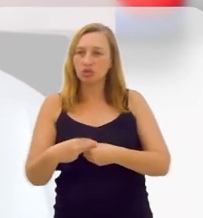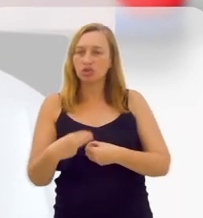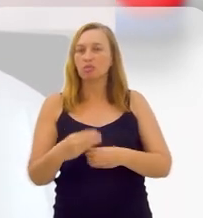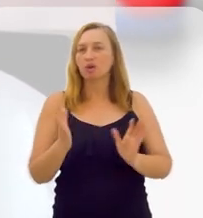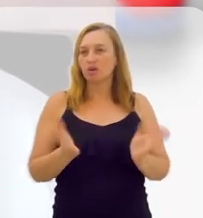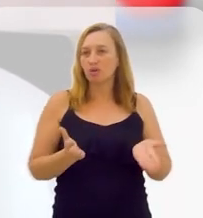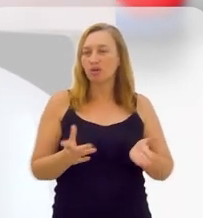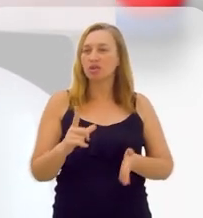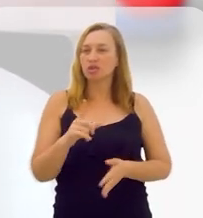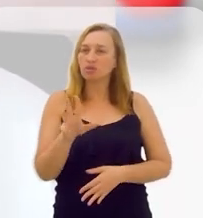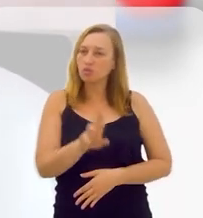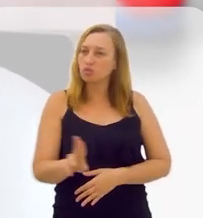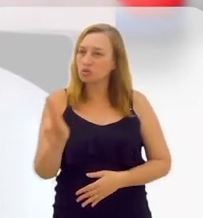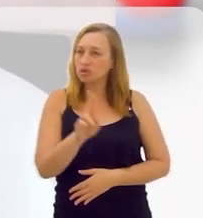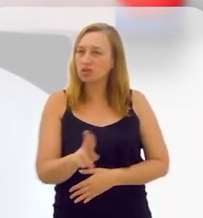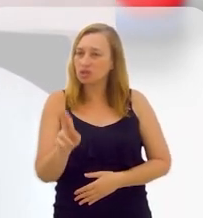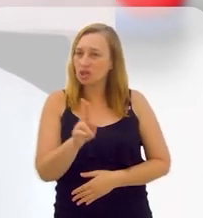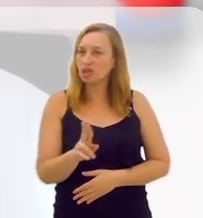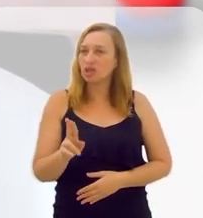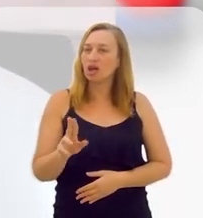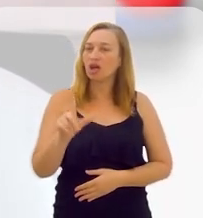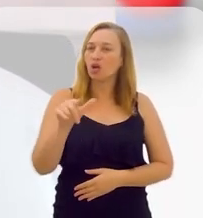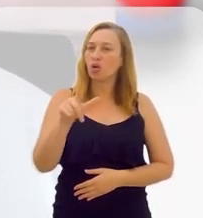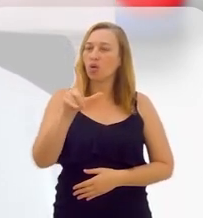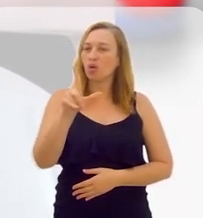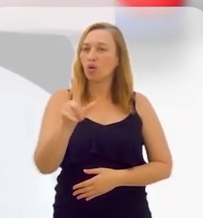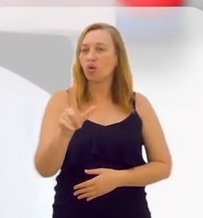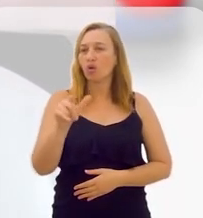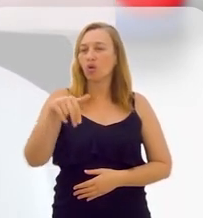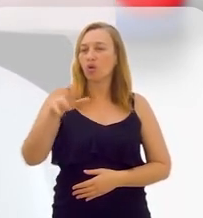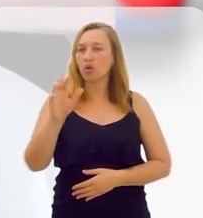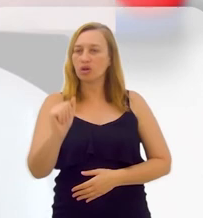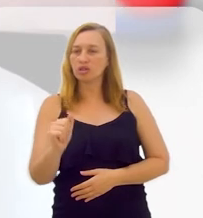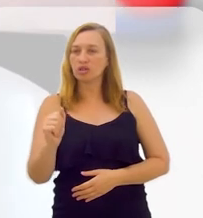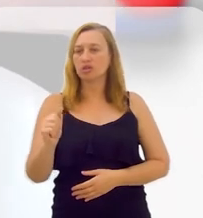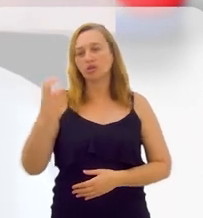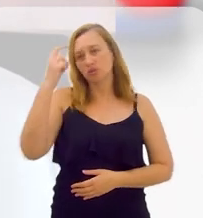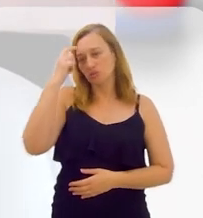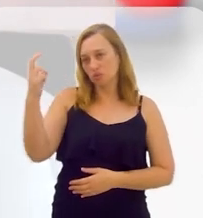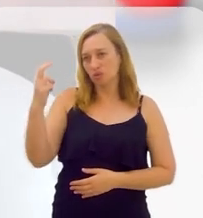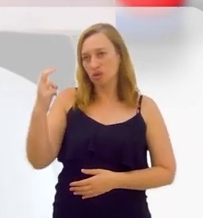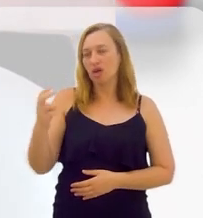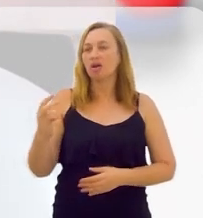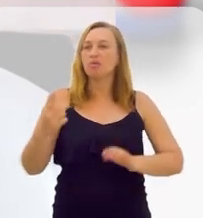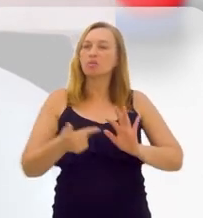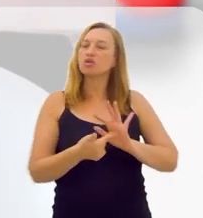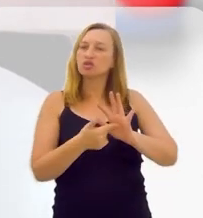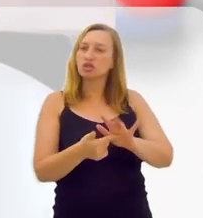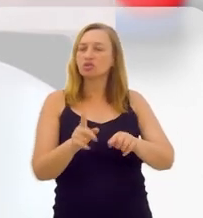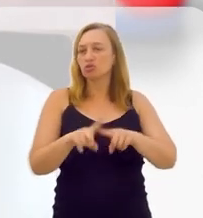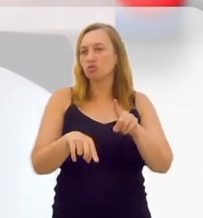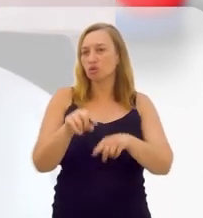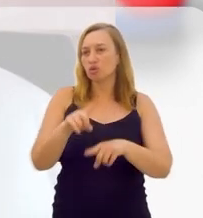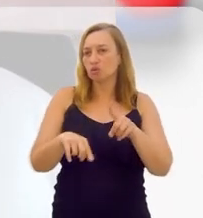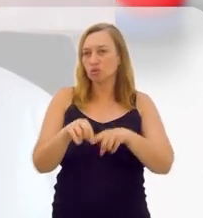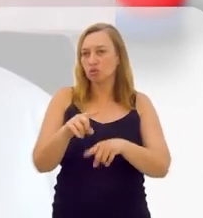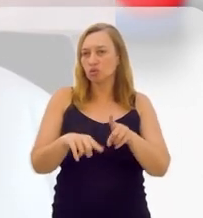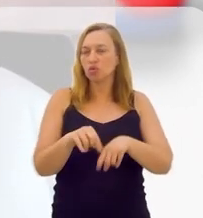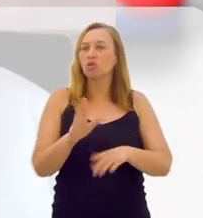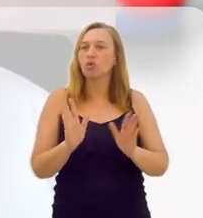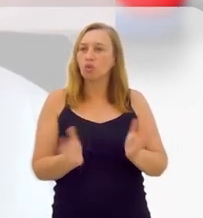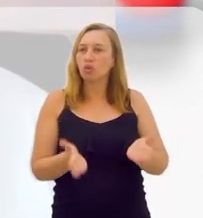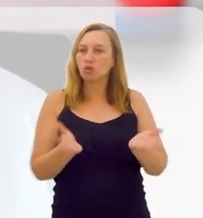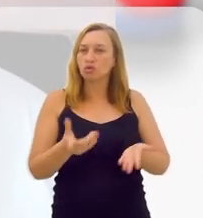município. Inclusive, agora a gente tem utilizado bastante a lona cultural de Itaipuaçu para essa exposição.